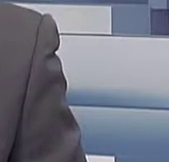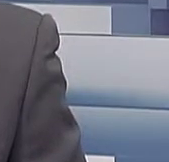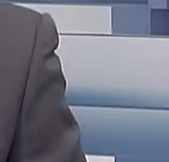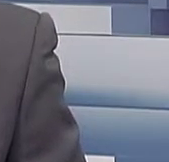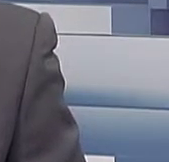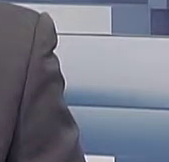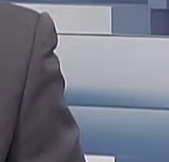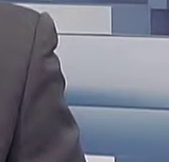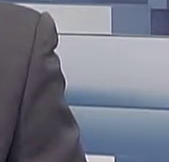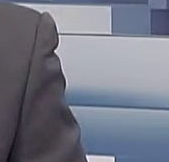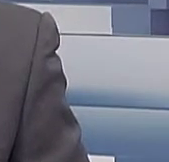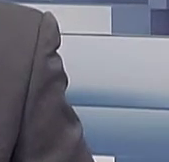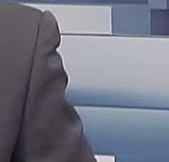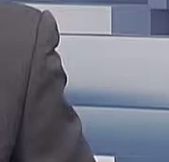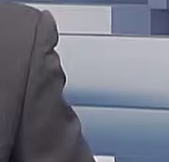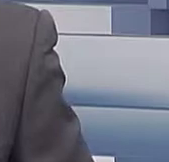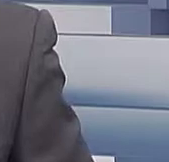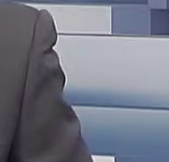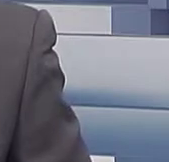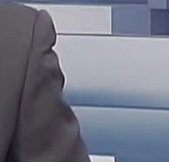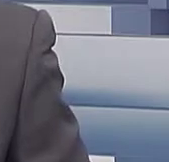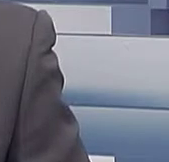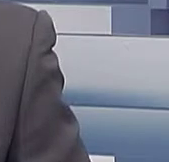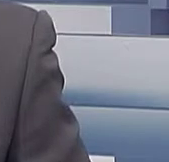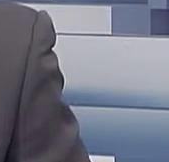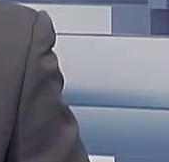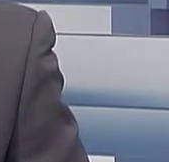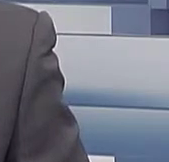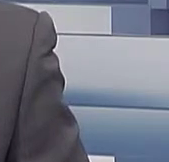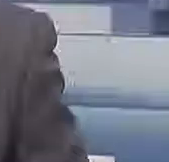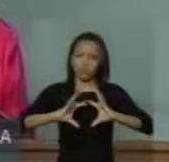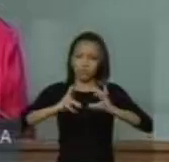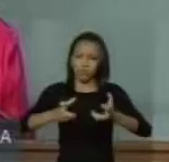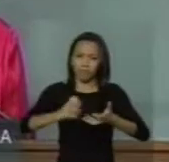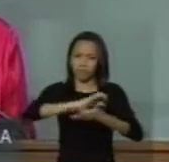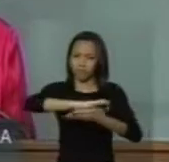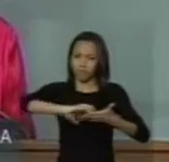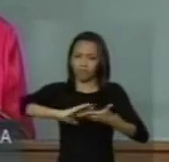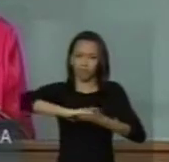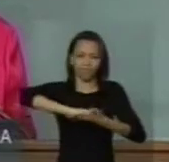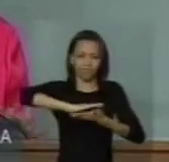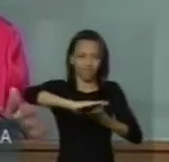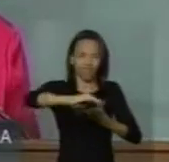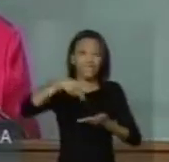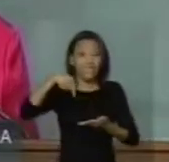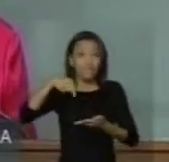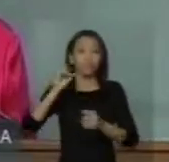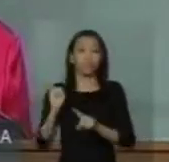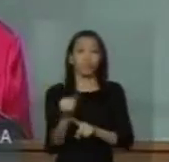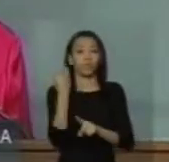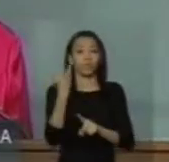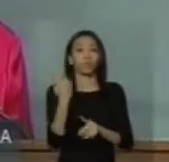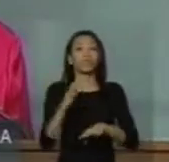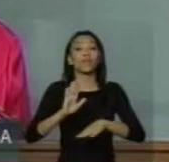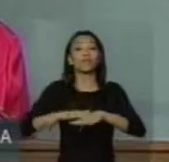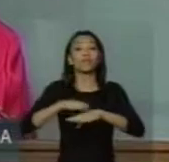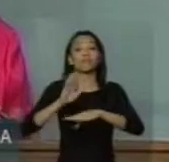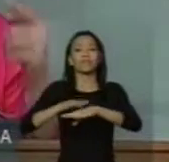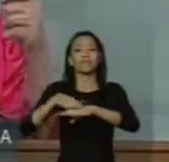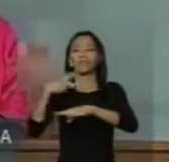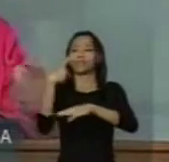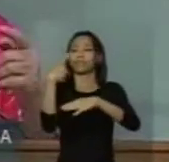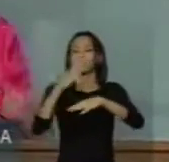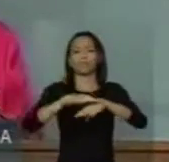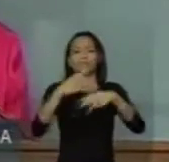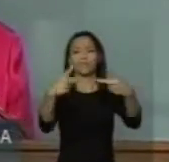destinados à infraestrutura de 118 municípios gaúchos. Ele permite autonomia para os prefeitos